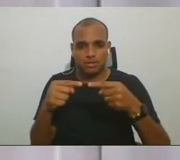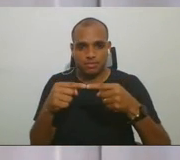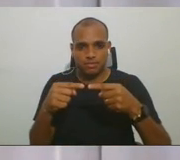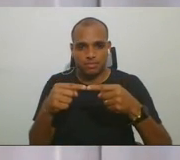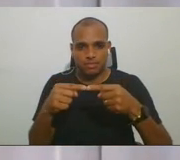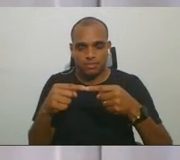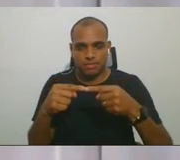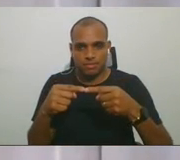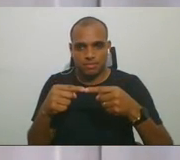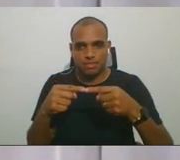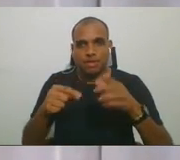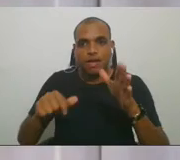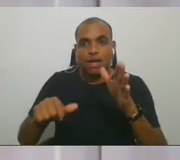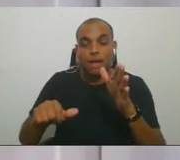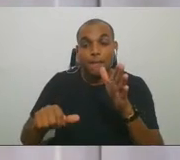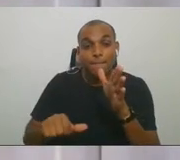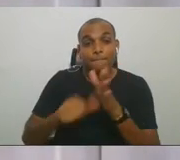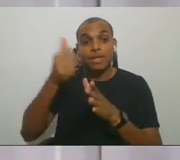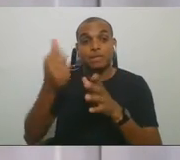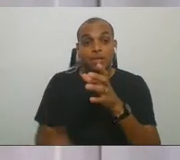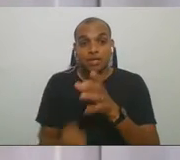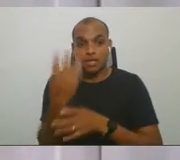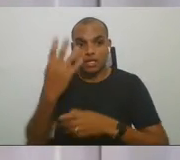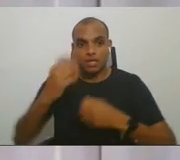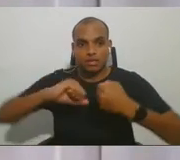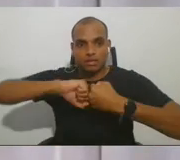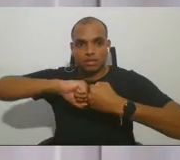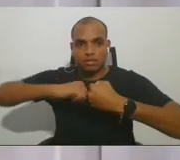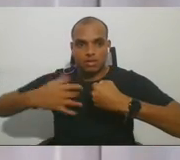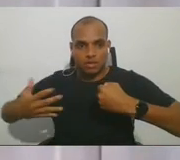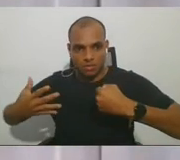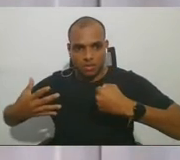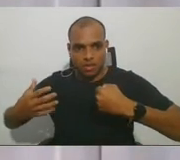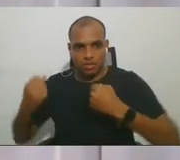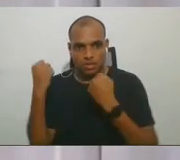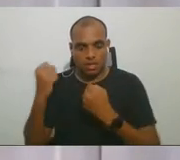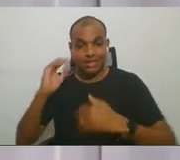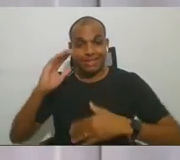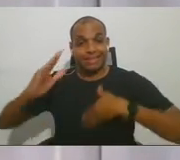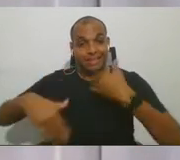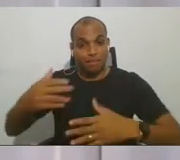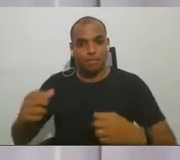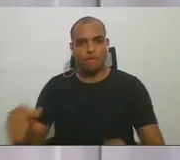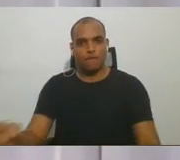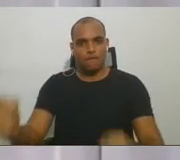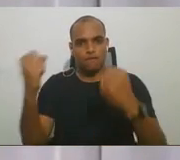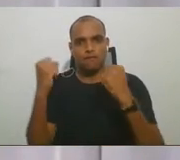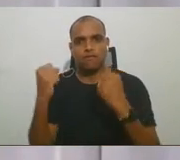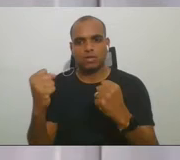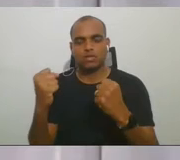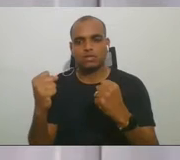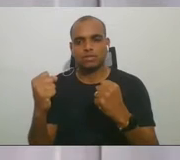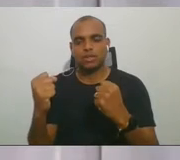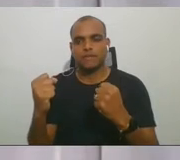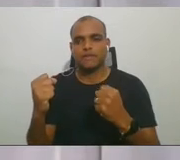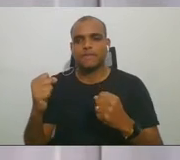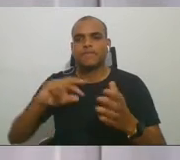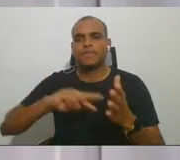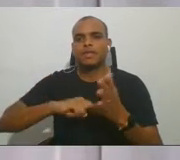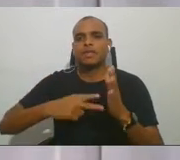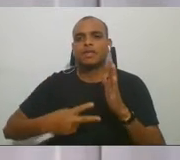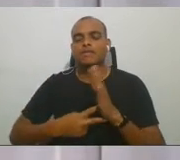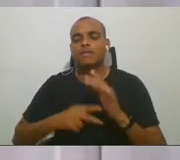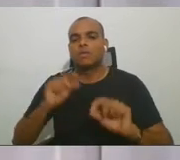com, primeiro, a criação da democracia intensa e depois do seu fortalecimento. Quero dizer,